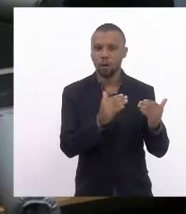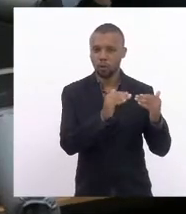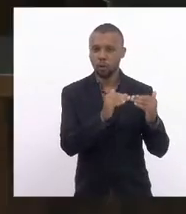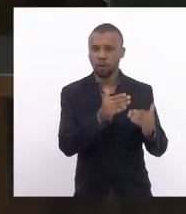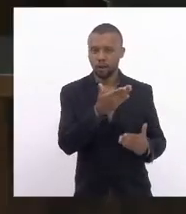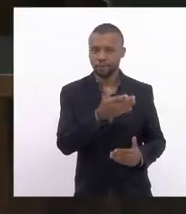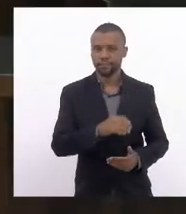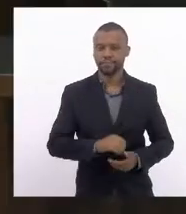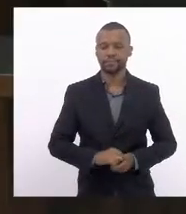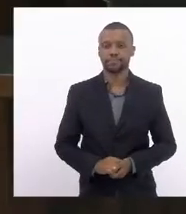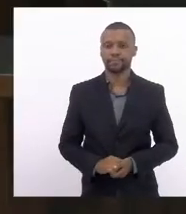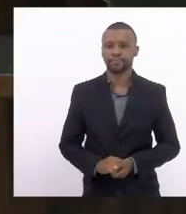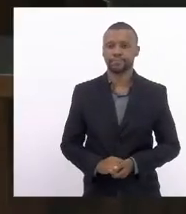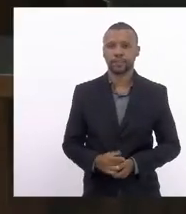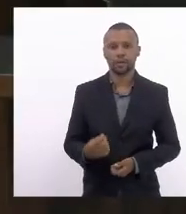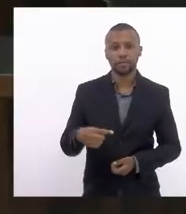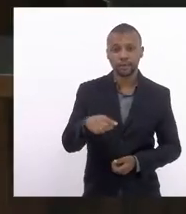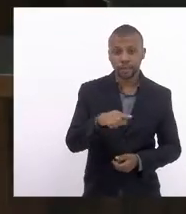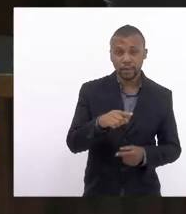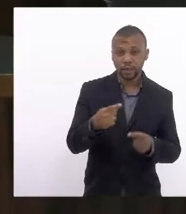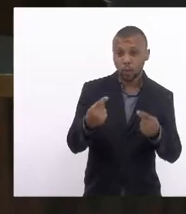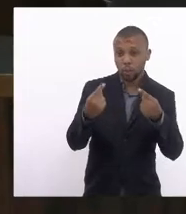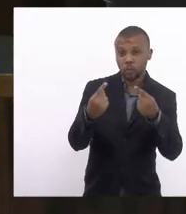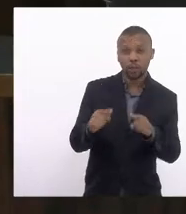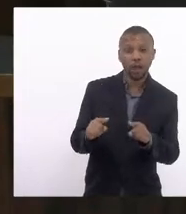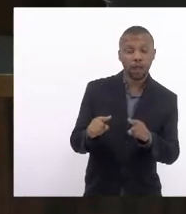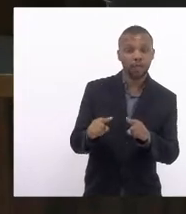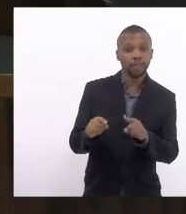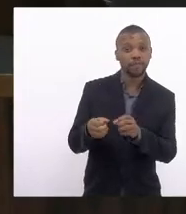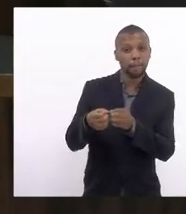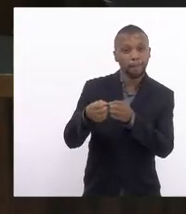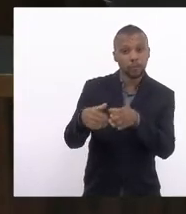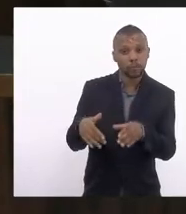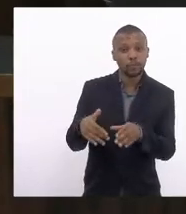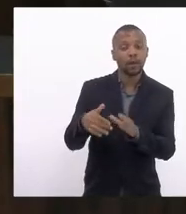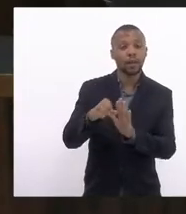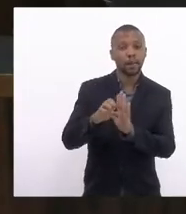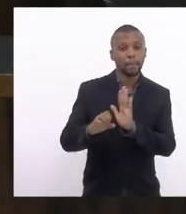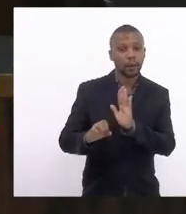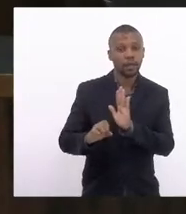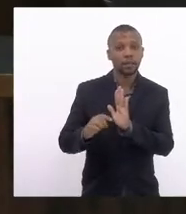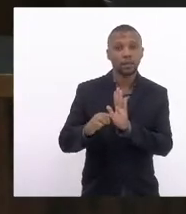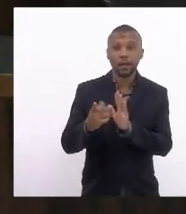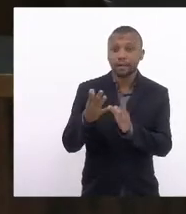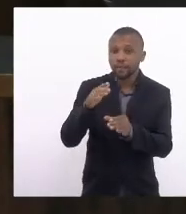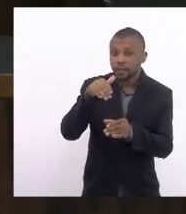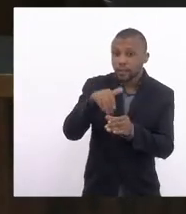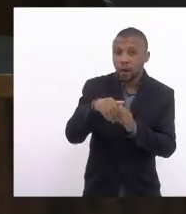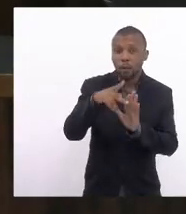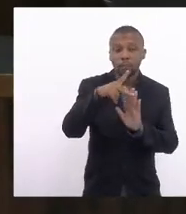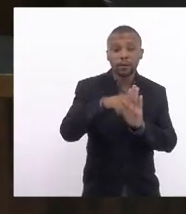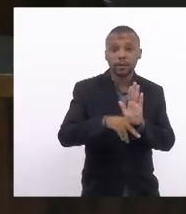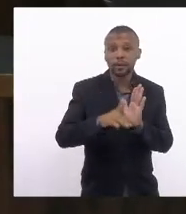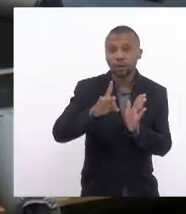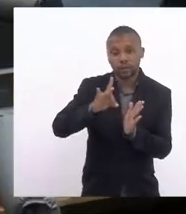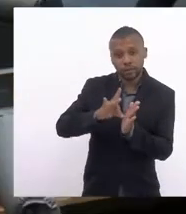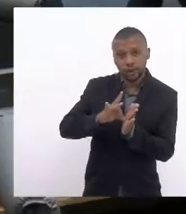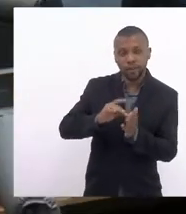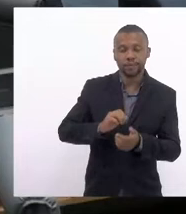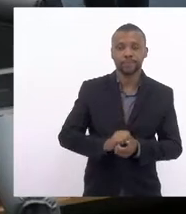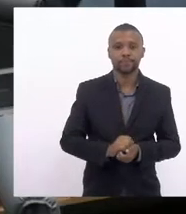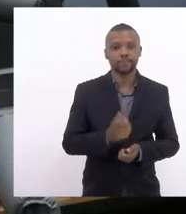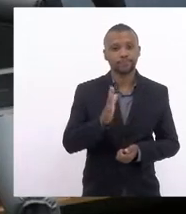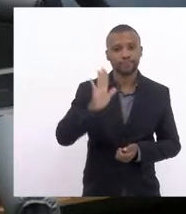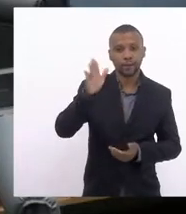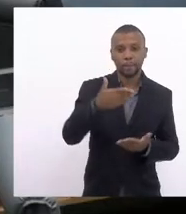Com todos os pareceres contrários, fica prejudicada a emenda. Em votação, o projeto original. Para encaminhar, senhor